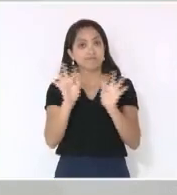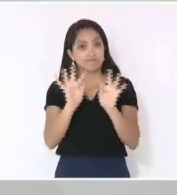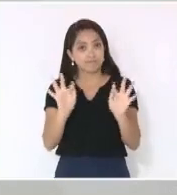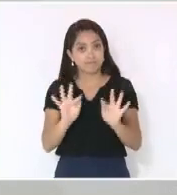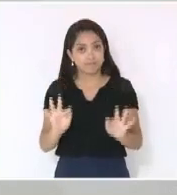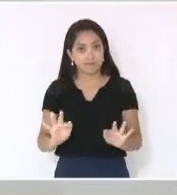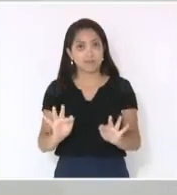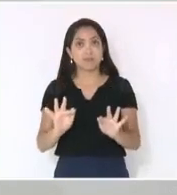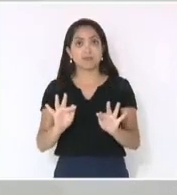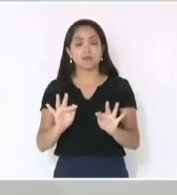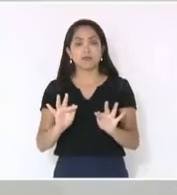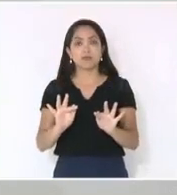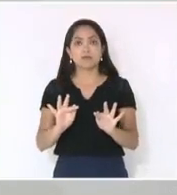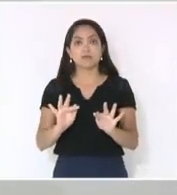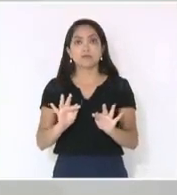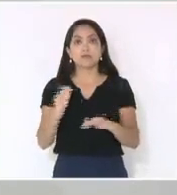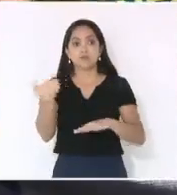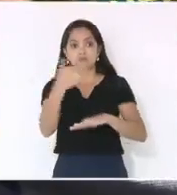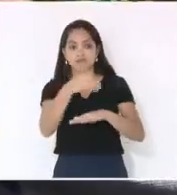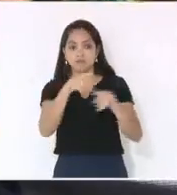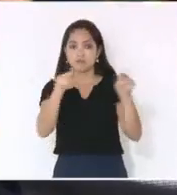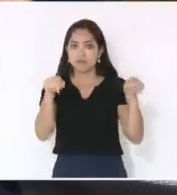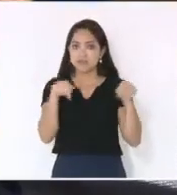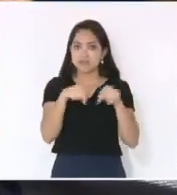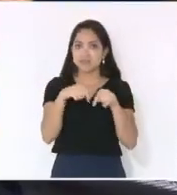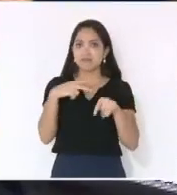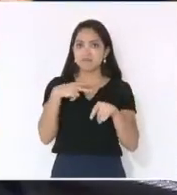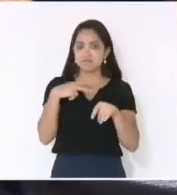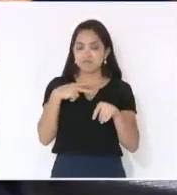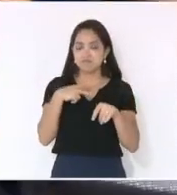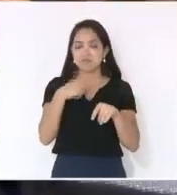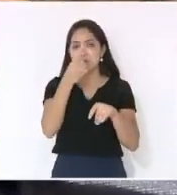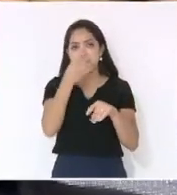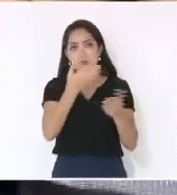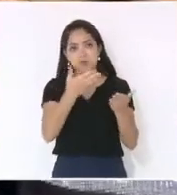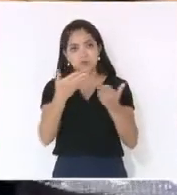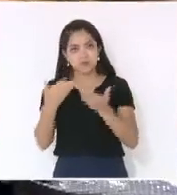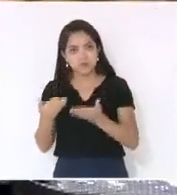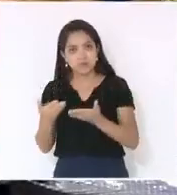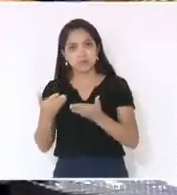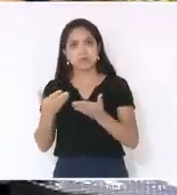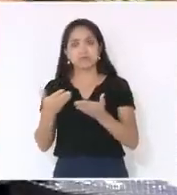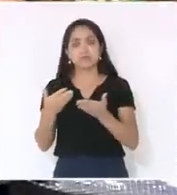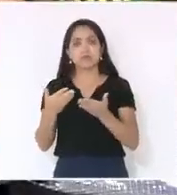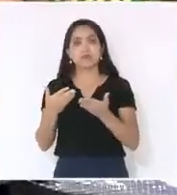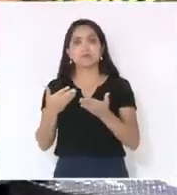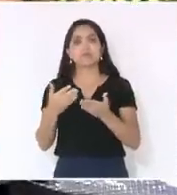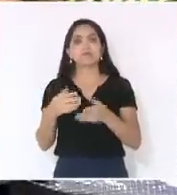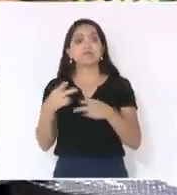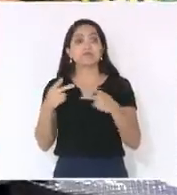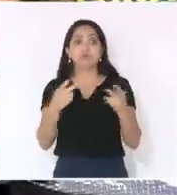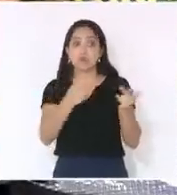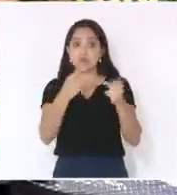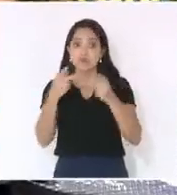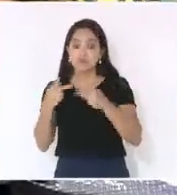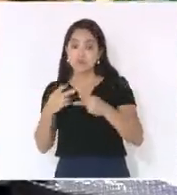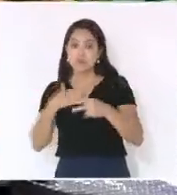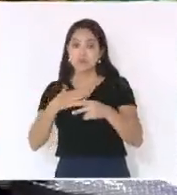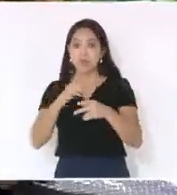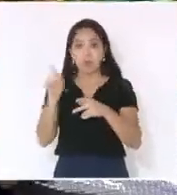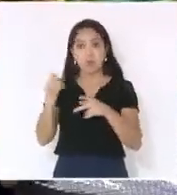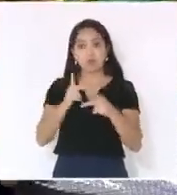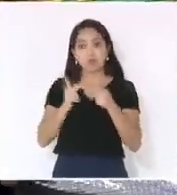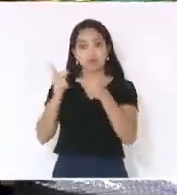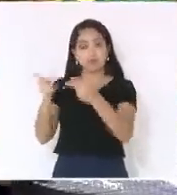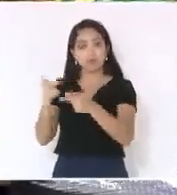Eu achava que você não ia no meu gabinete e você me surpreendeu me visitando. Só não sei se o Fume foi visitar eu ou o presidente Gelson Merizio. Mas, enfim,